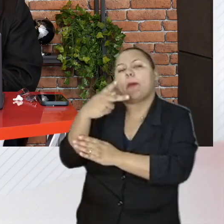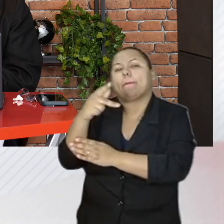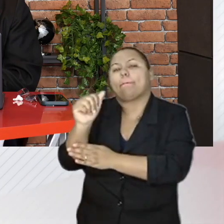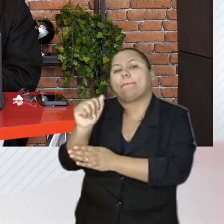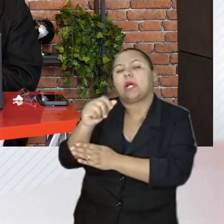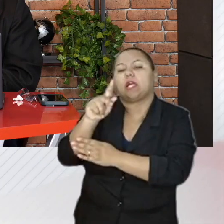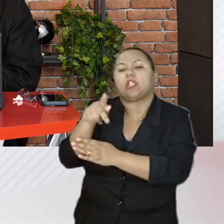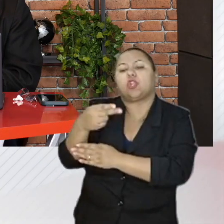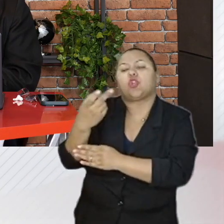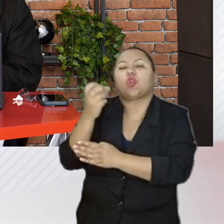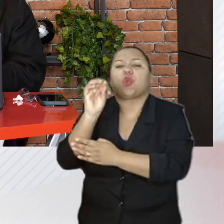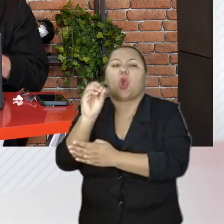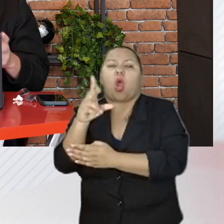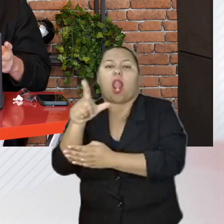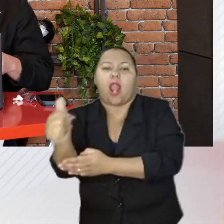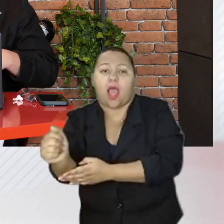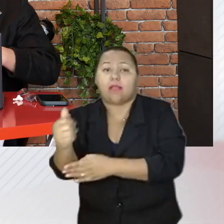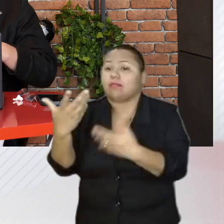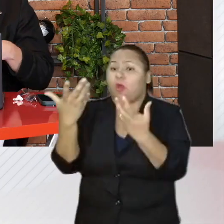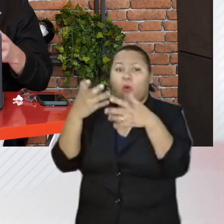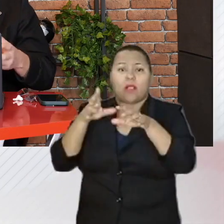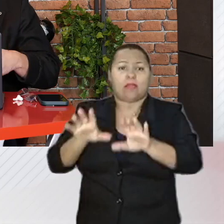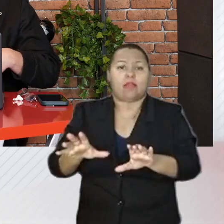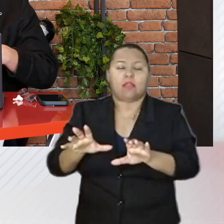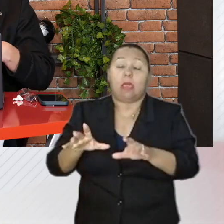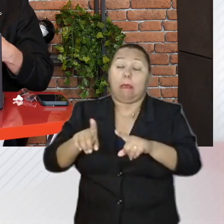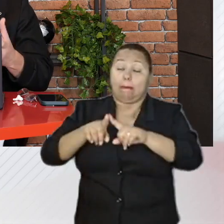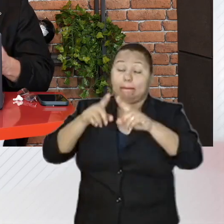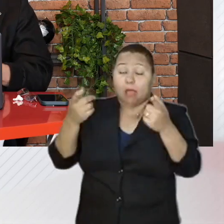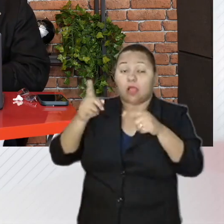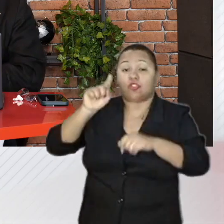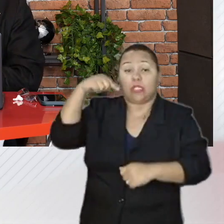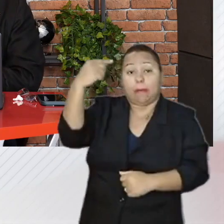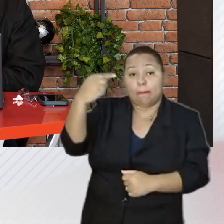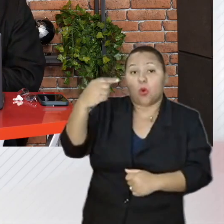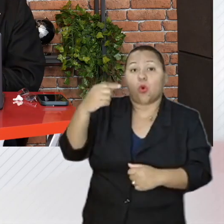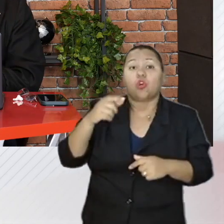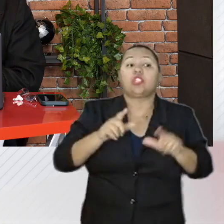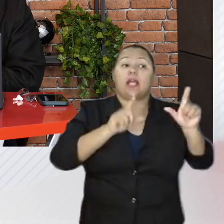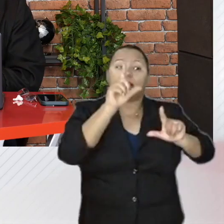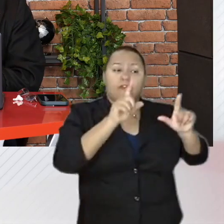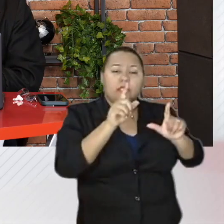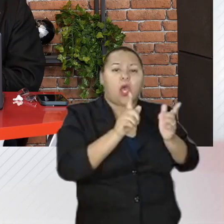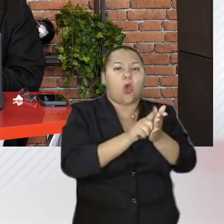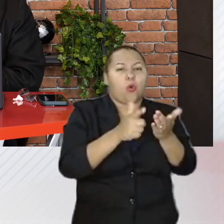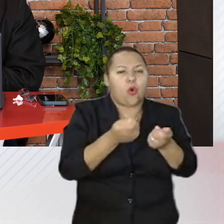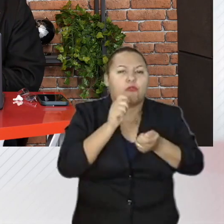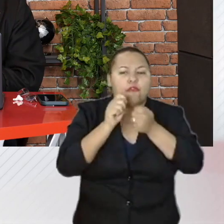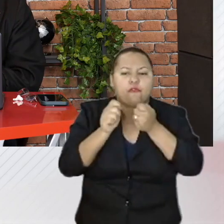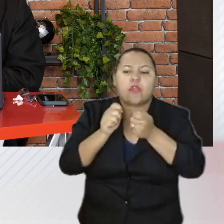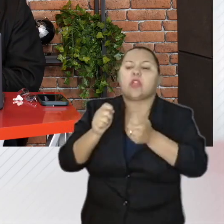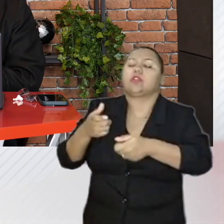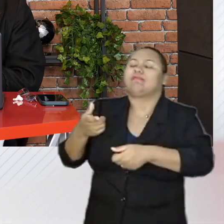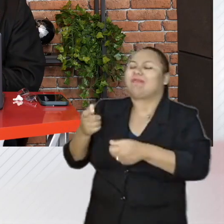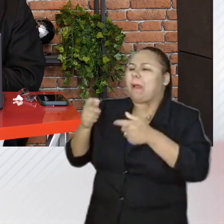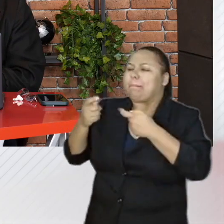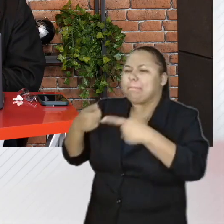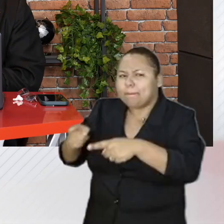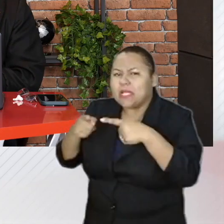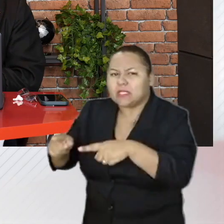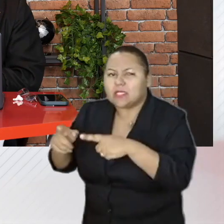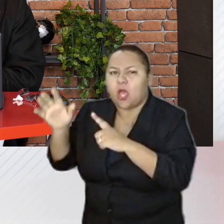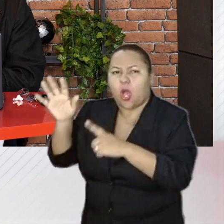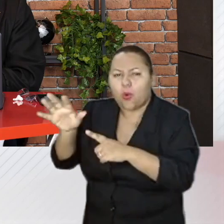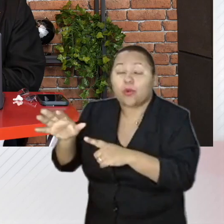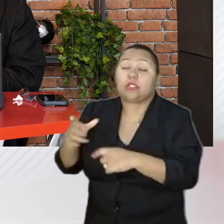né? E depois a pressão da imprensa, da comunidade internacional e do próprio povo lá da Espanha, eles